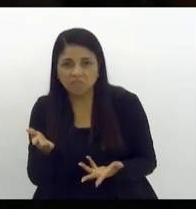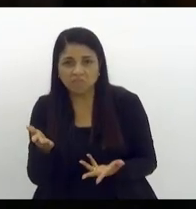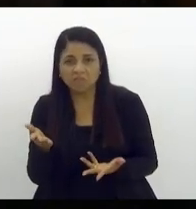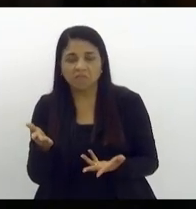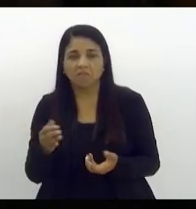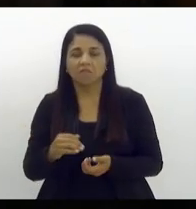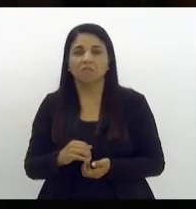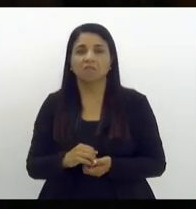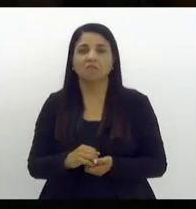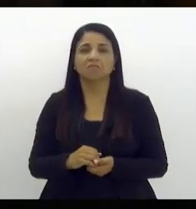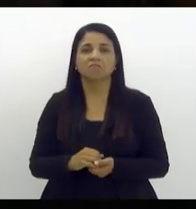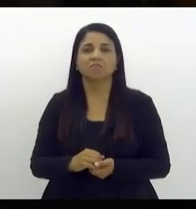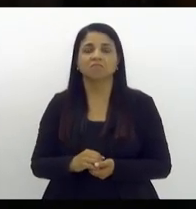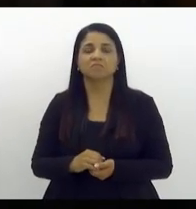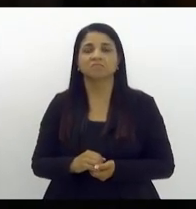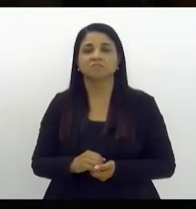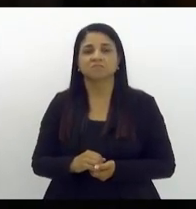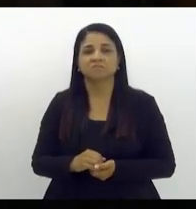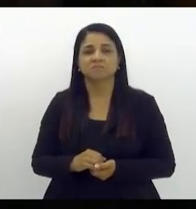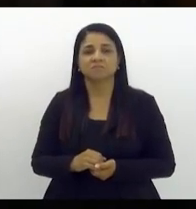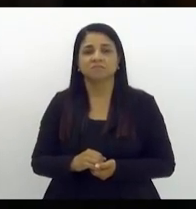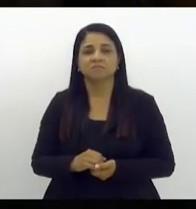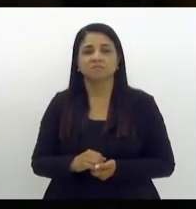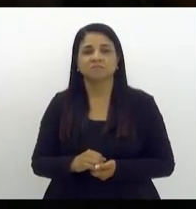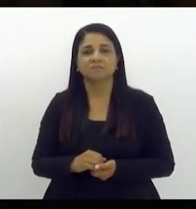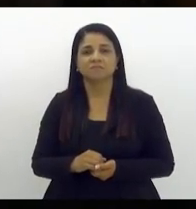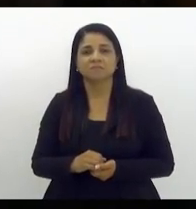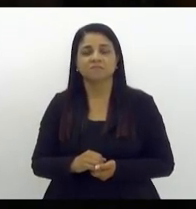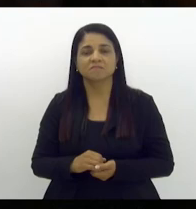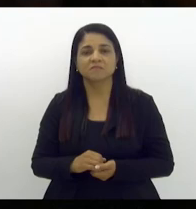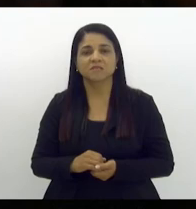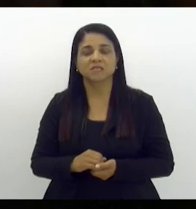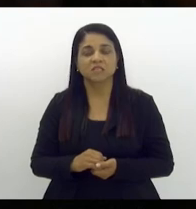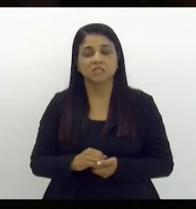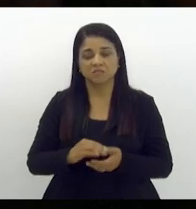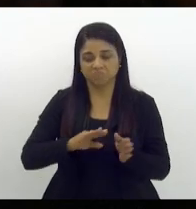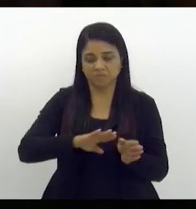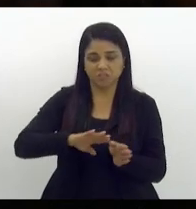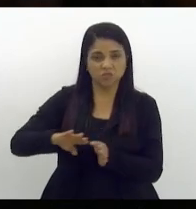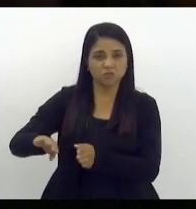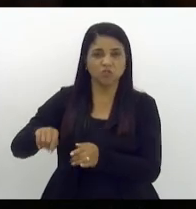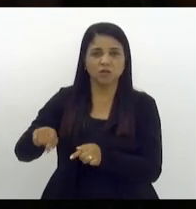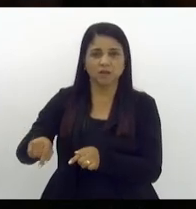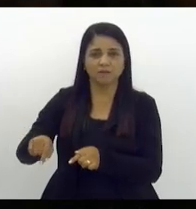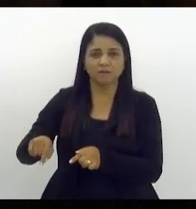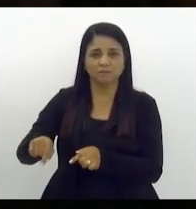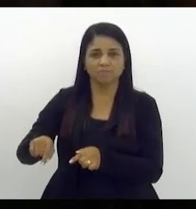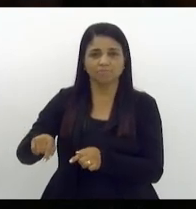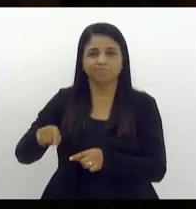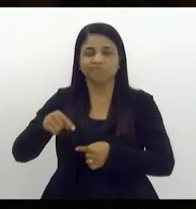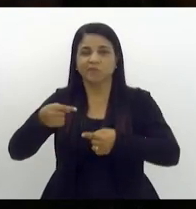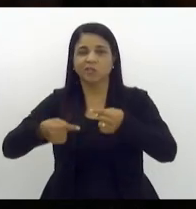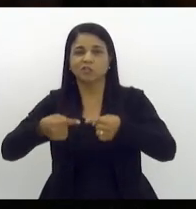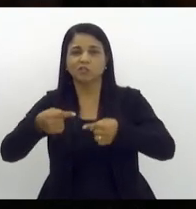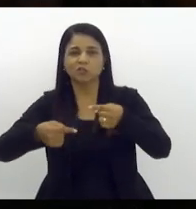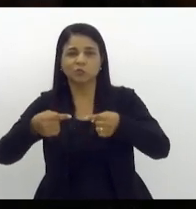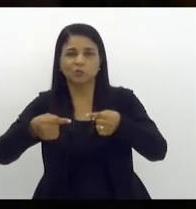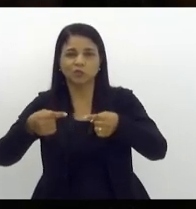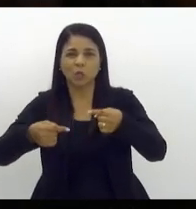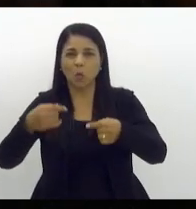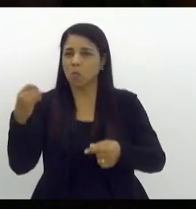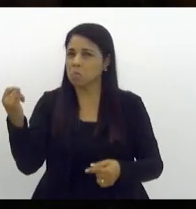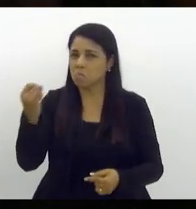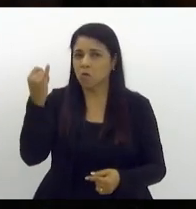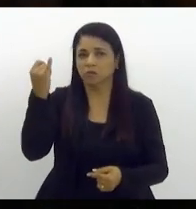e deixamos em plano secundário a discussão mais séria e